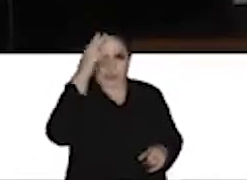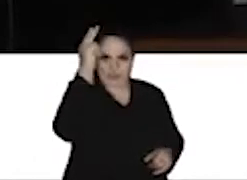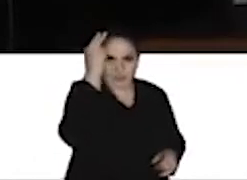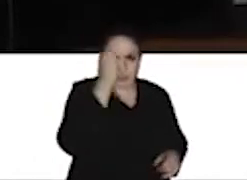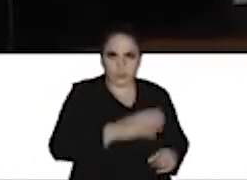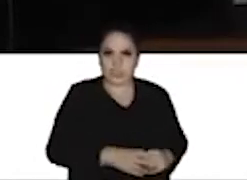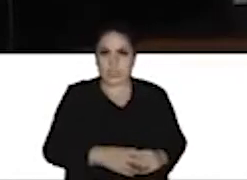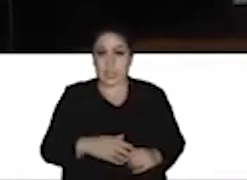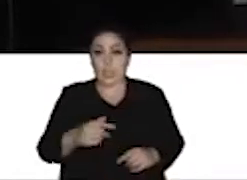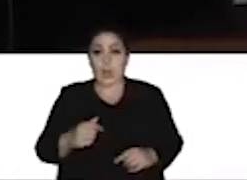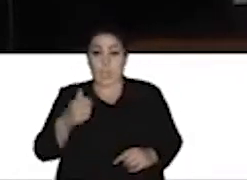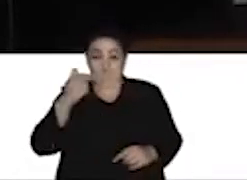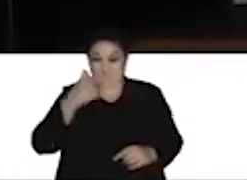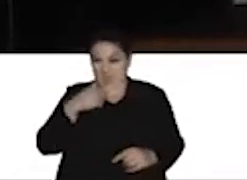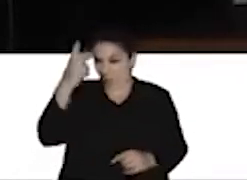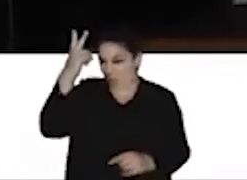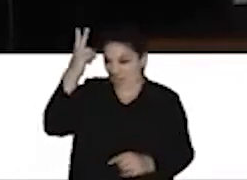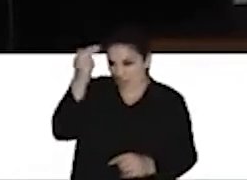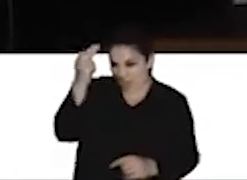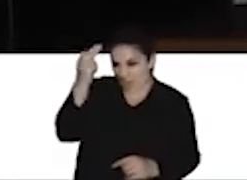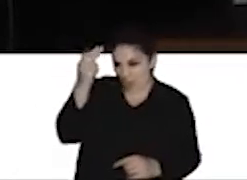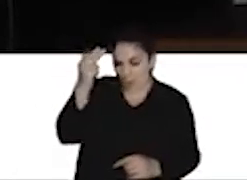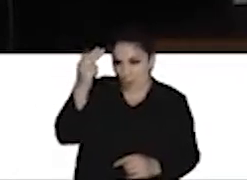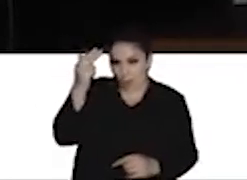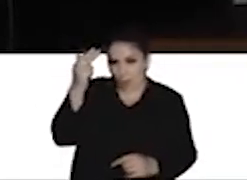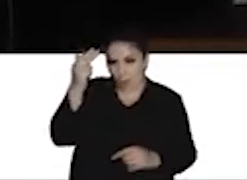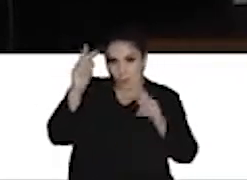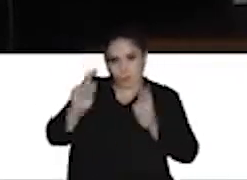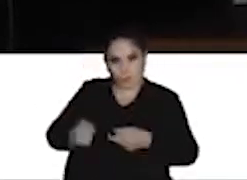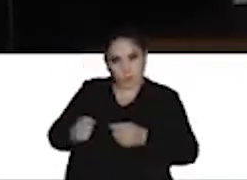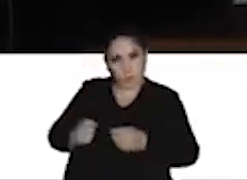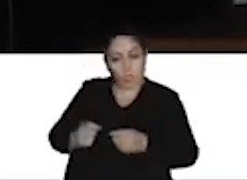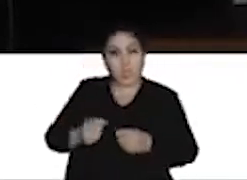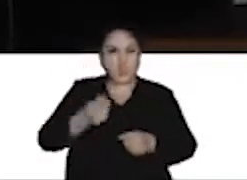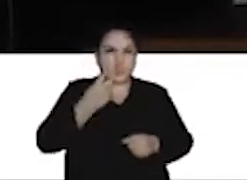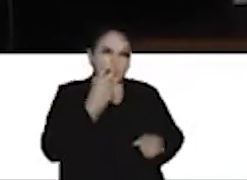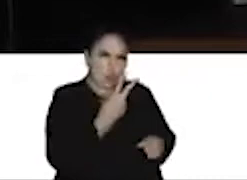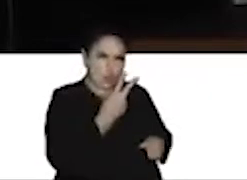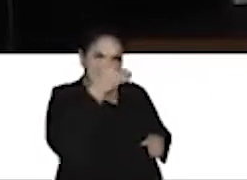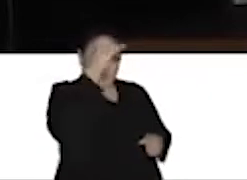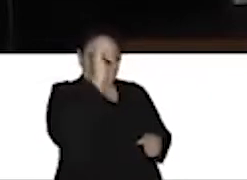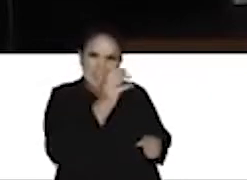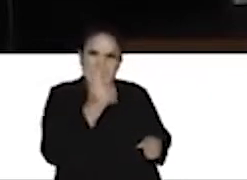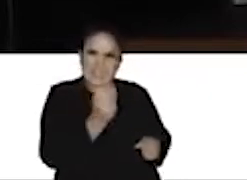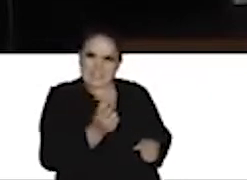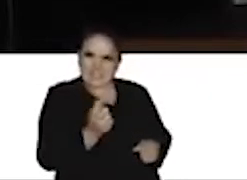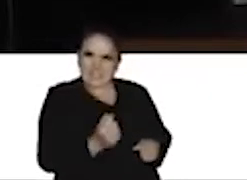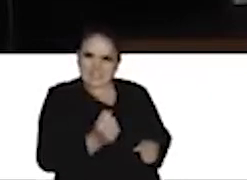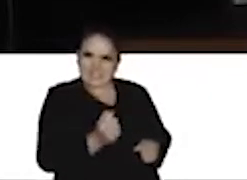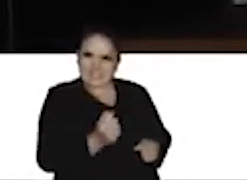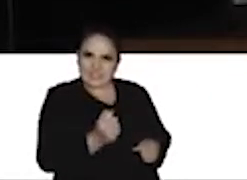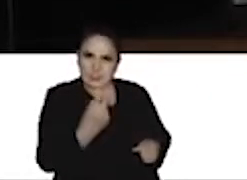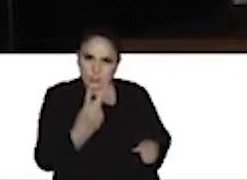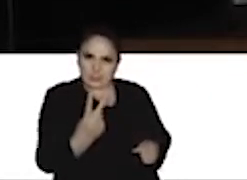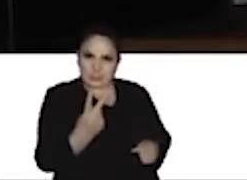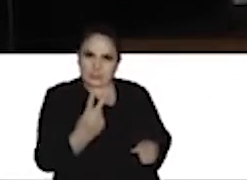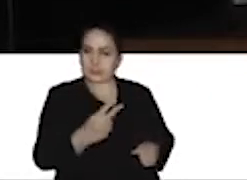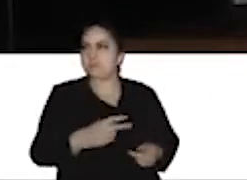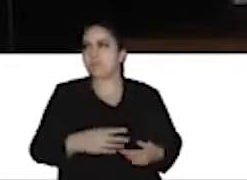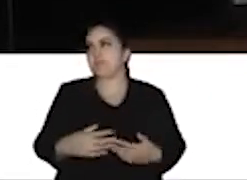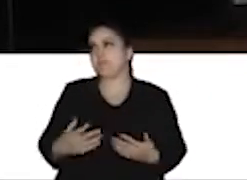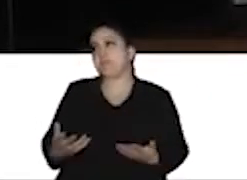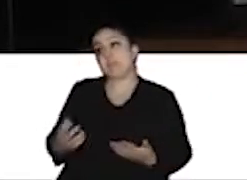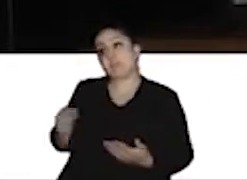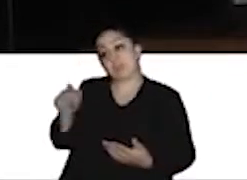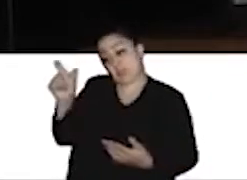cavalo contra duas vaquinhas de leite? É. Se fosse a dona ainda, né? Mas duas vaquinhas... Meu Zoro, que